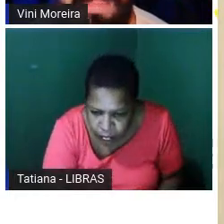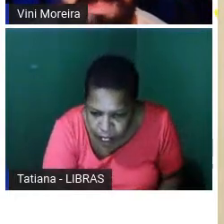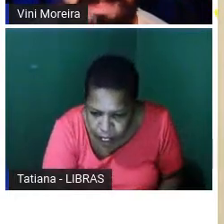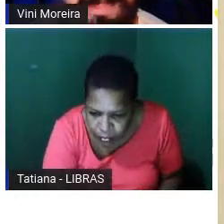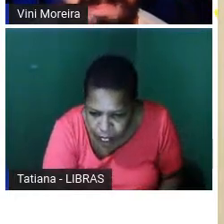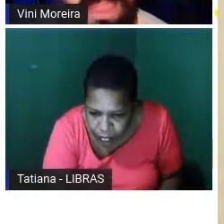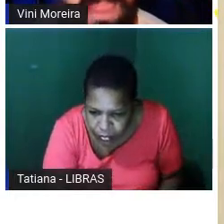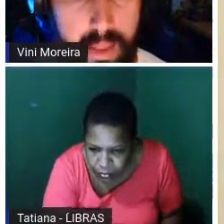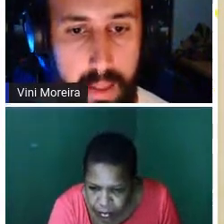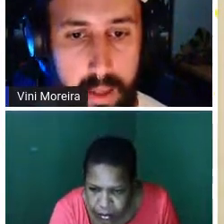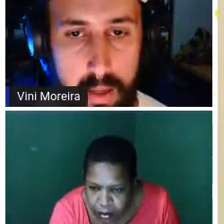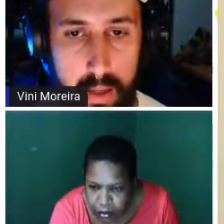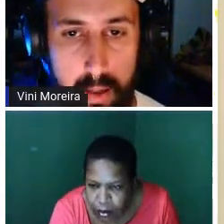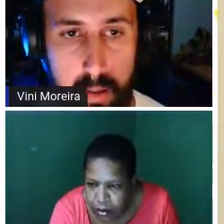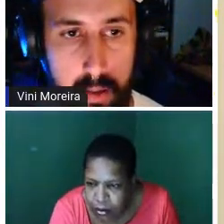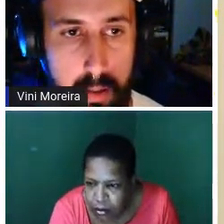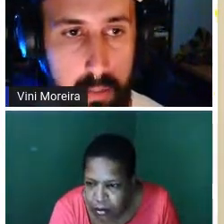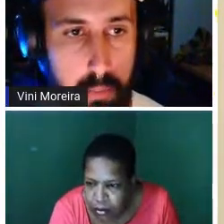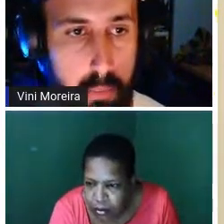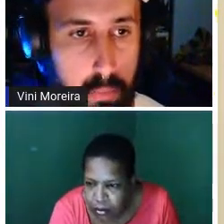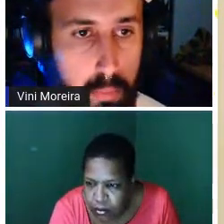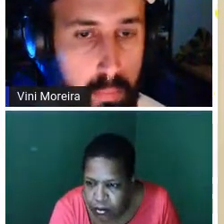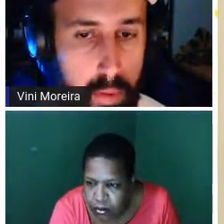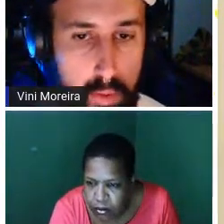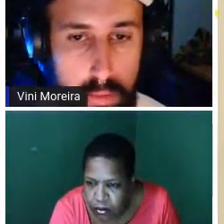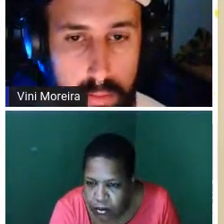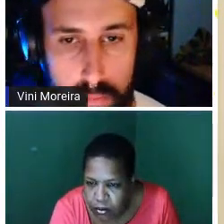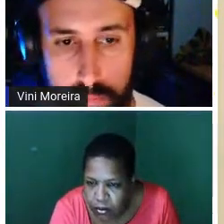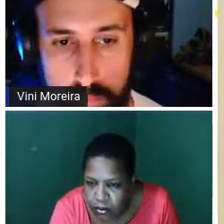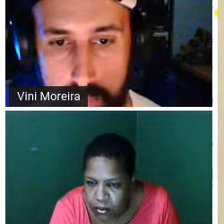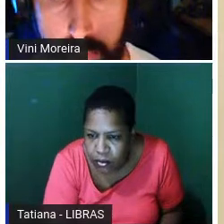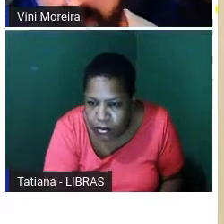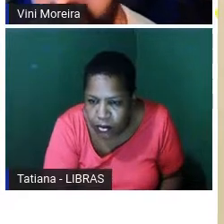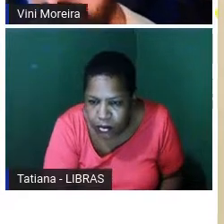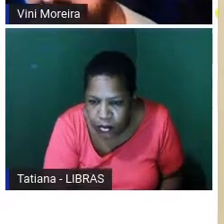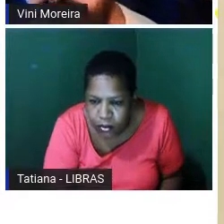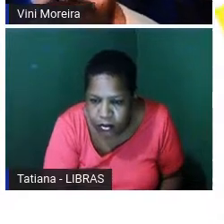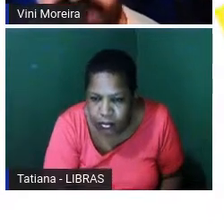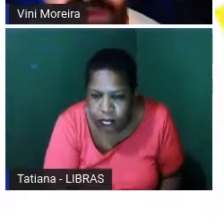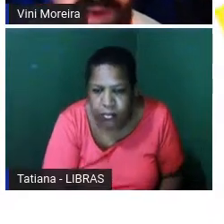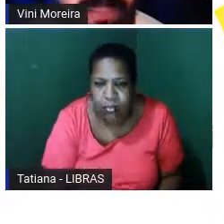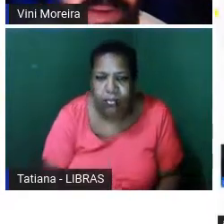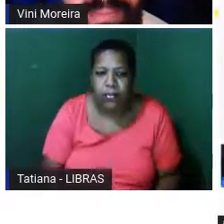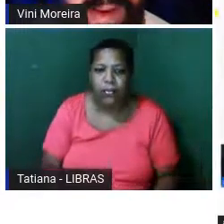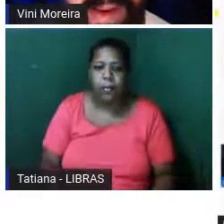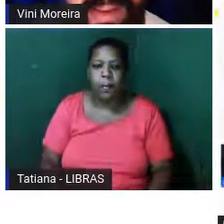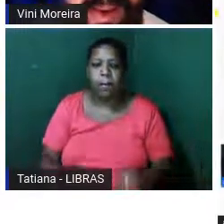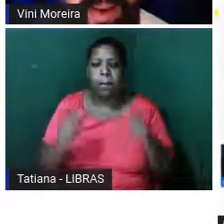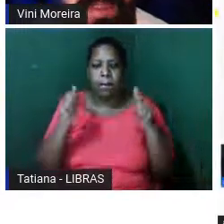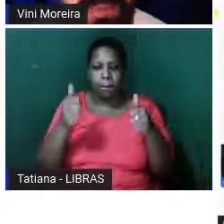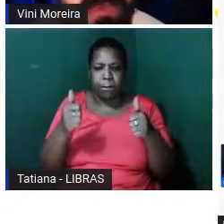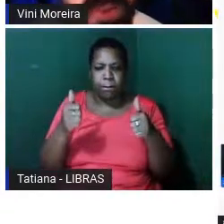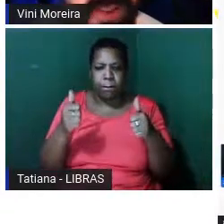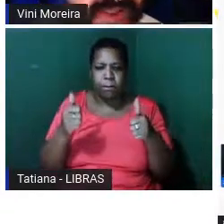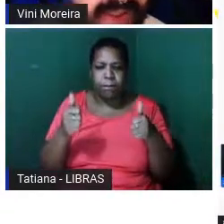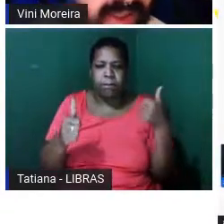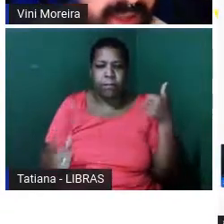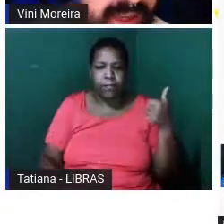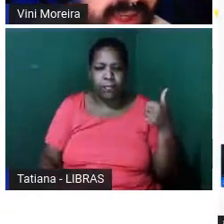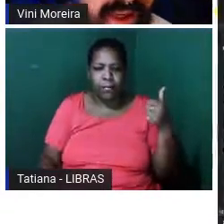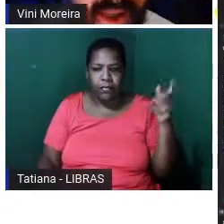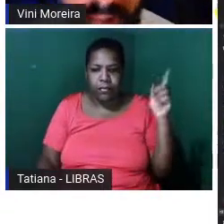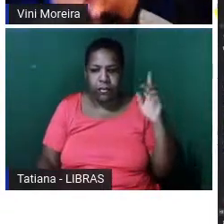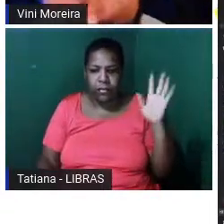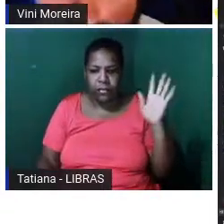E aí o molde com pás que vocês estão vendo a Opa